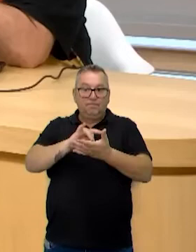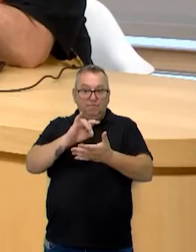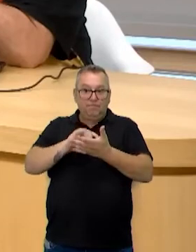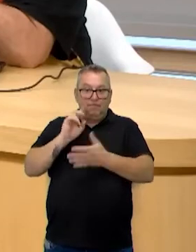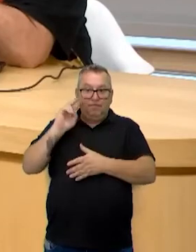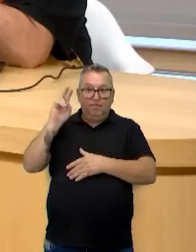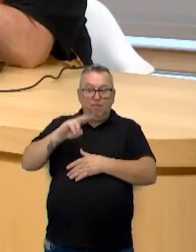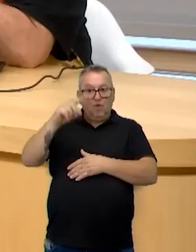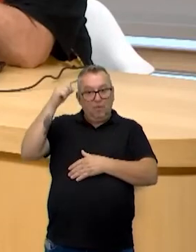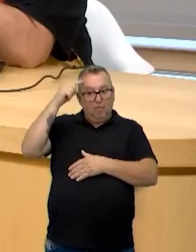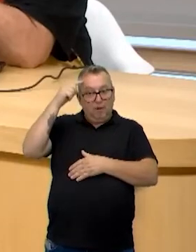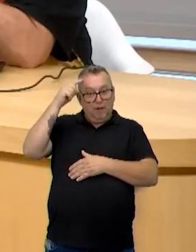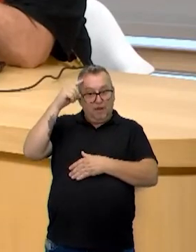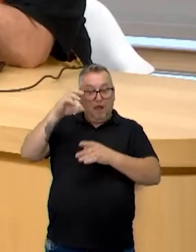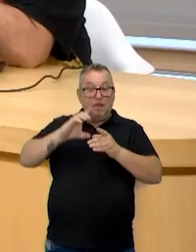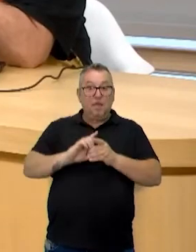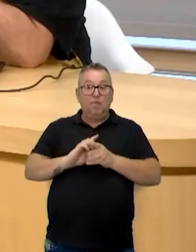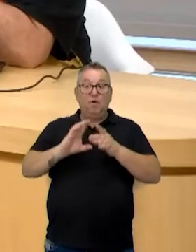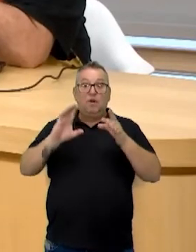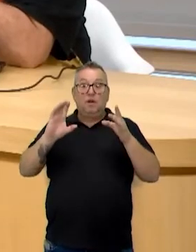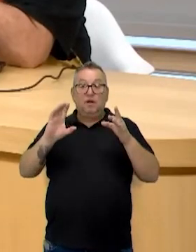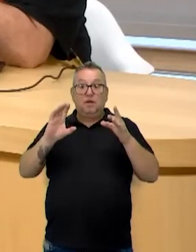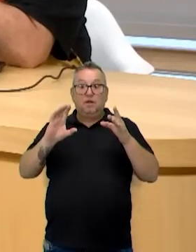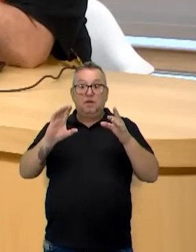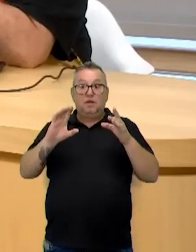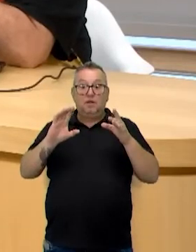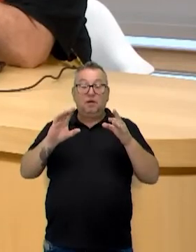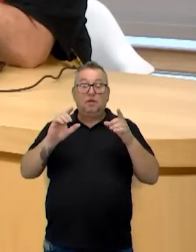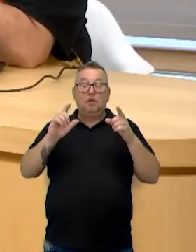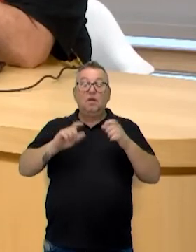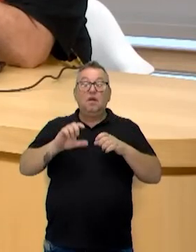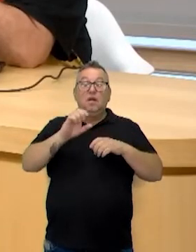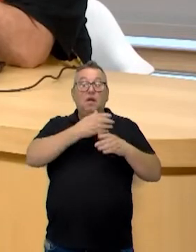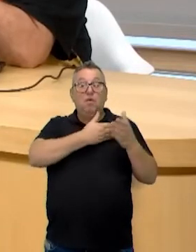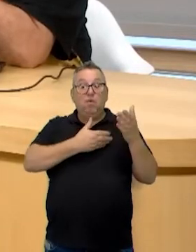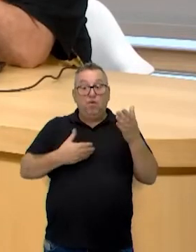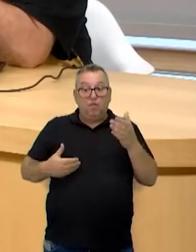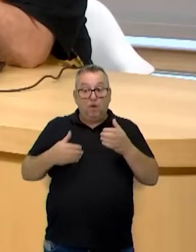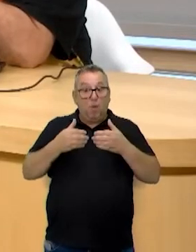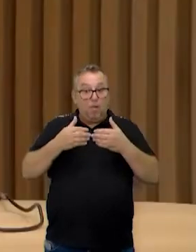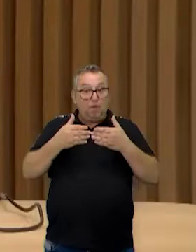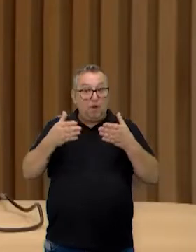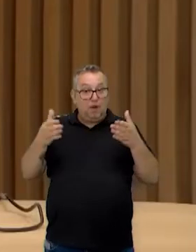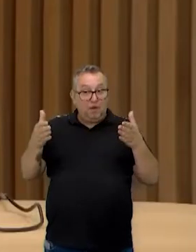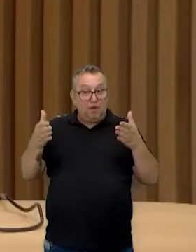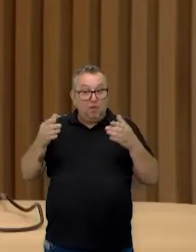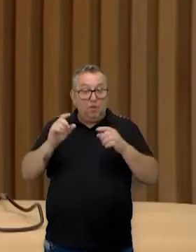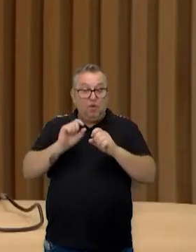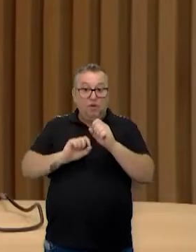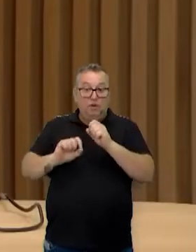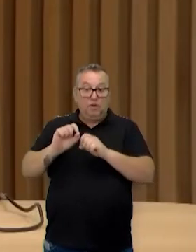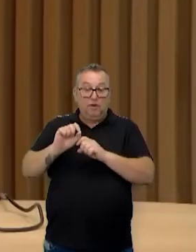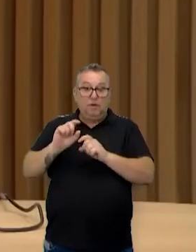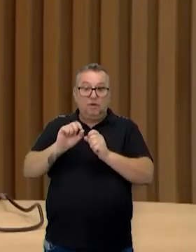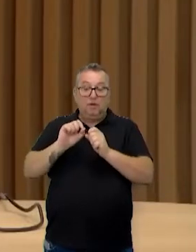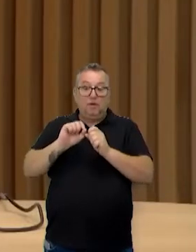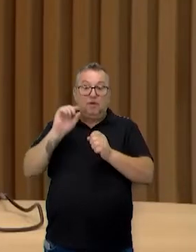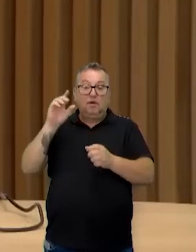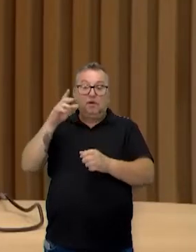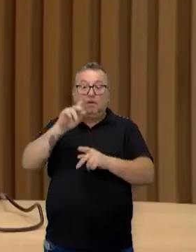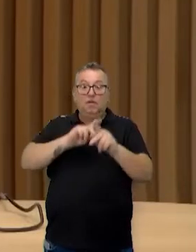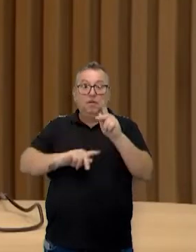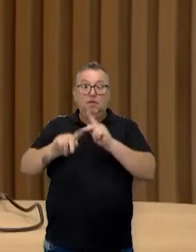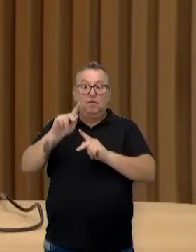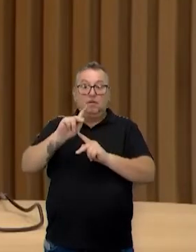que a gente tem que pensar de democracia é um Estado aberto, né? Um Estado na qual a população